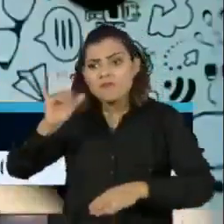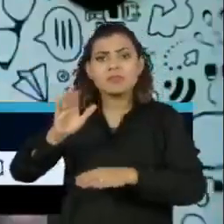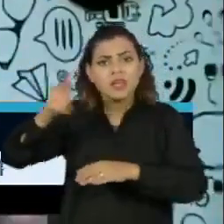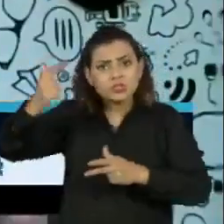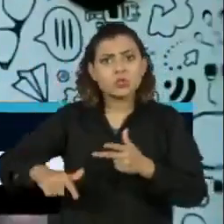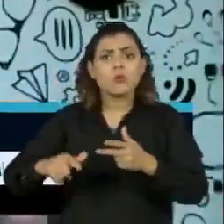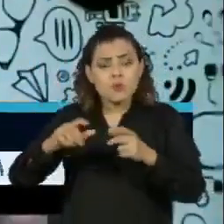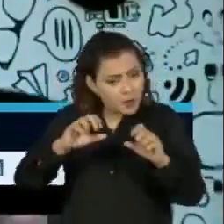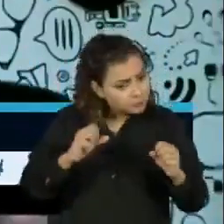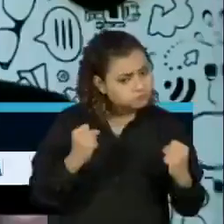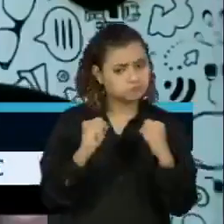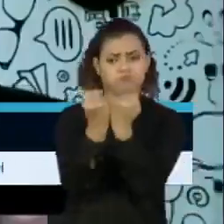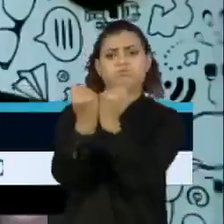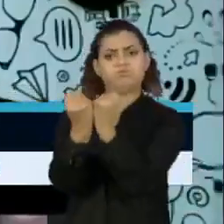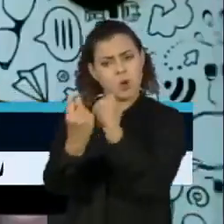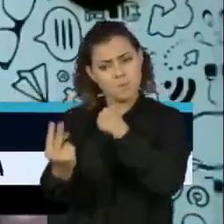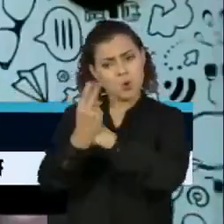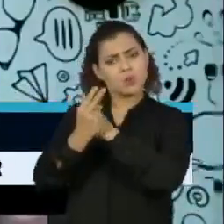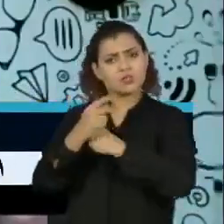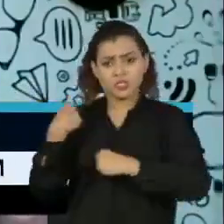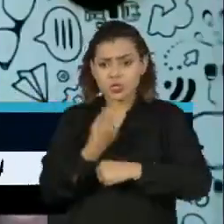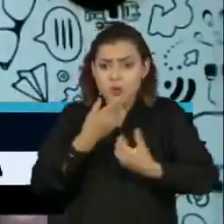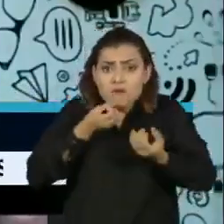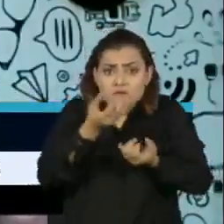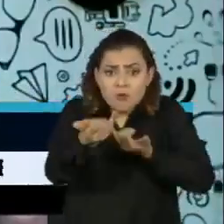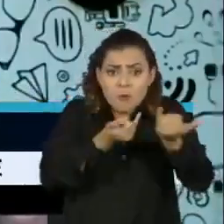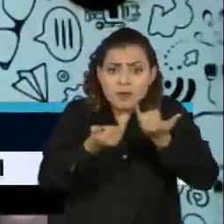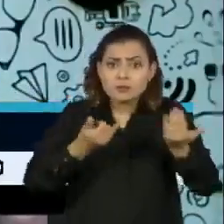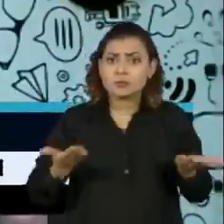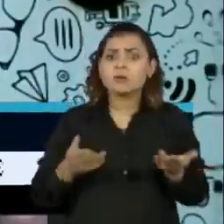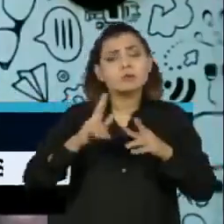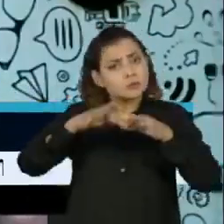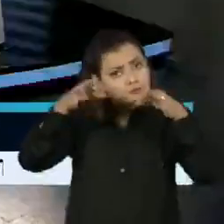para fortalecer, né, para proteger os nossos dados, isso aí é sem dúvida fato.